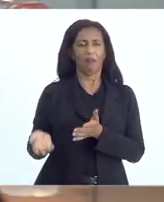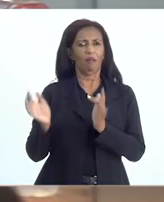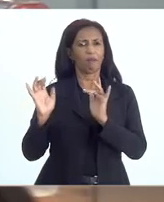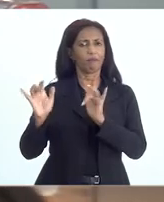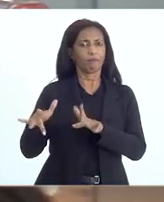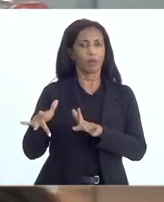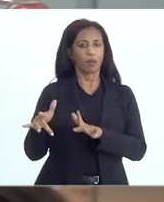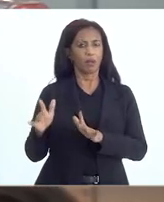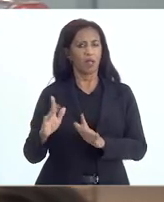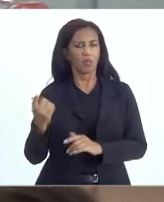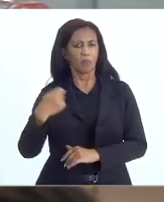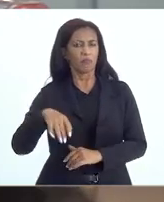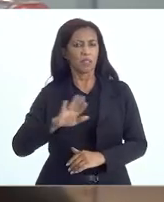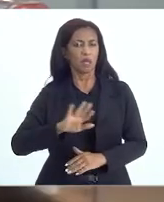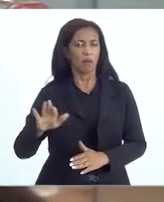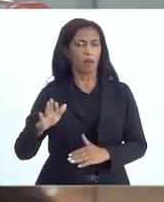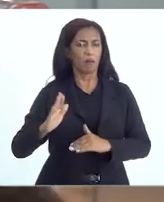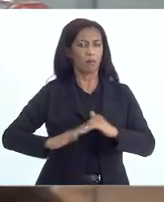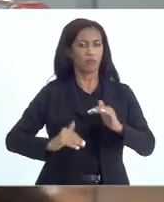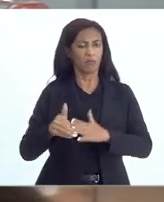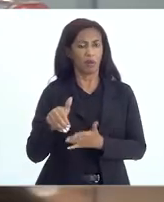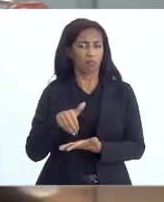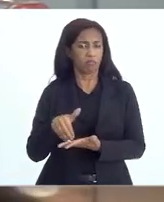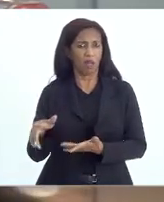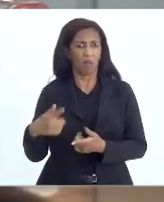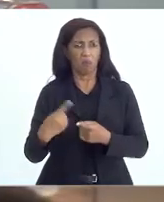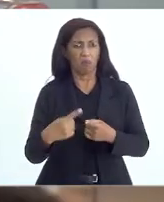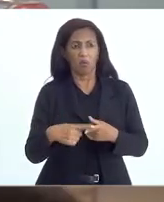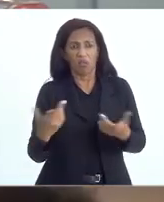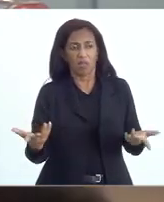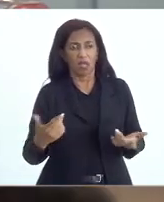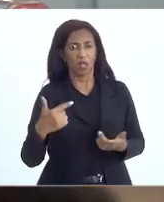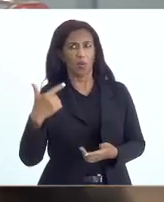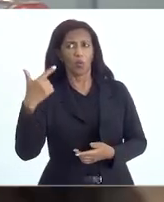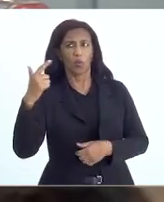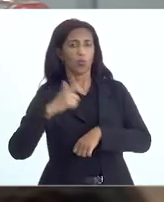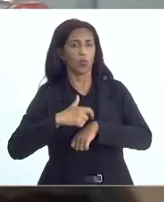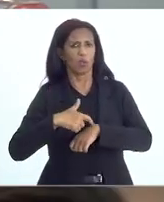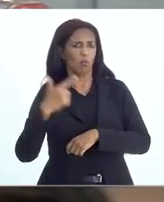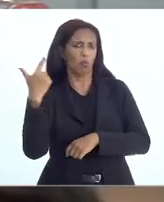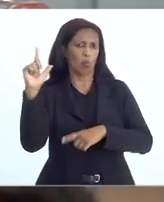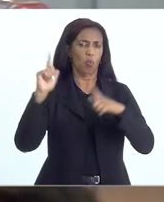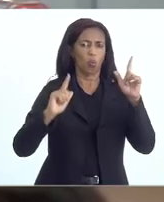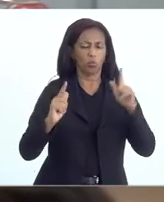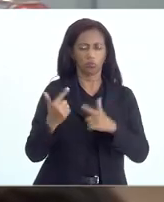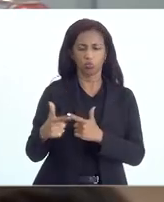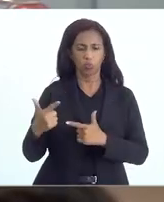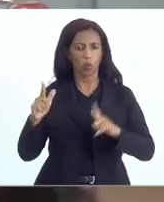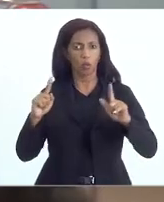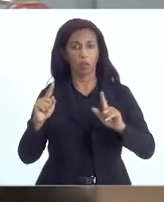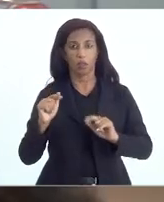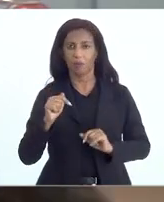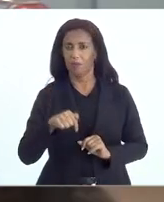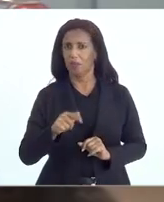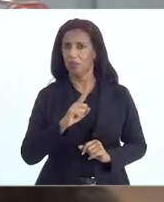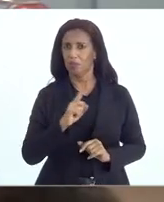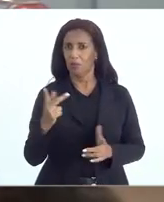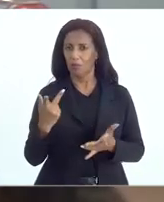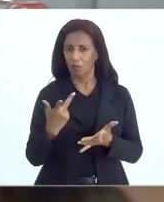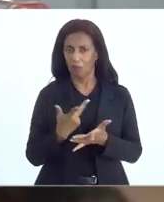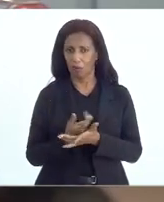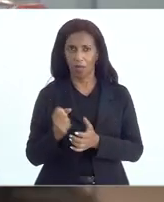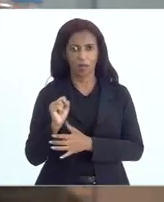mais a carreira precisava daquele profissional porque o circunstância é outro tempo é outro isso geralmente não ocorre com as